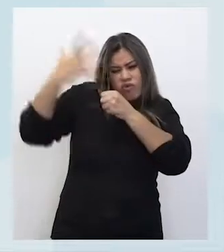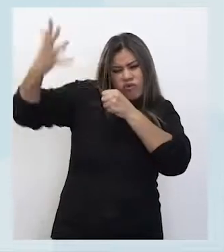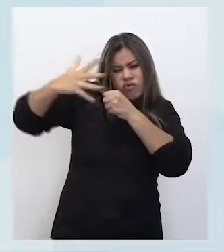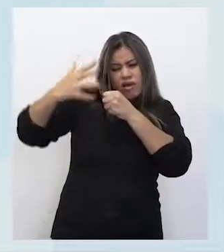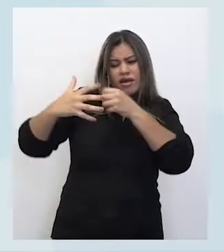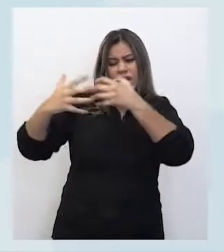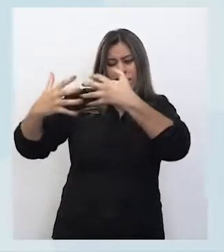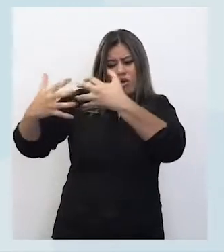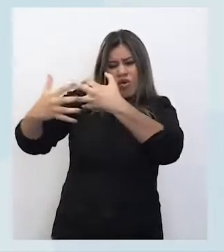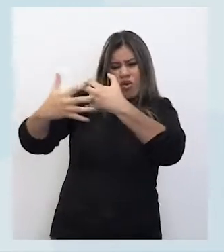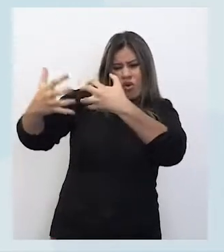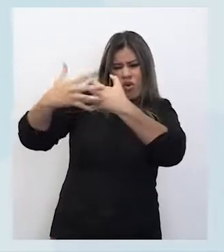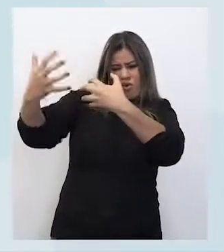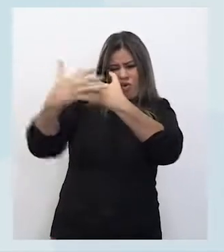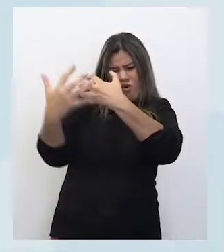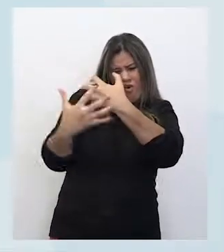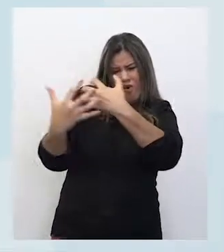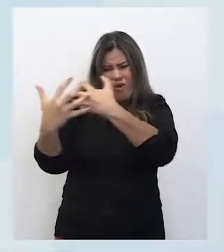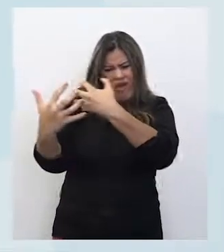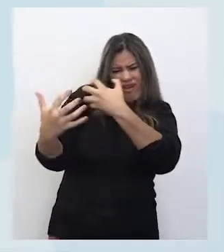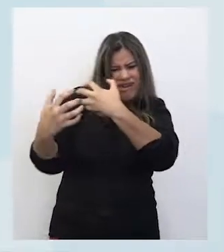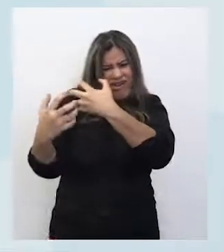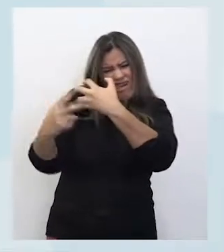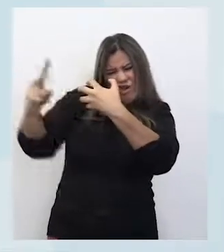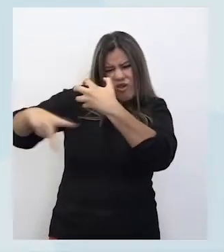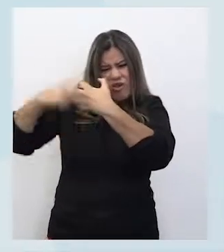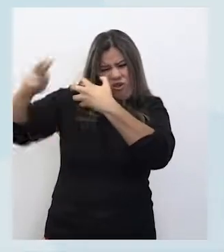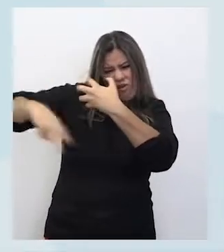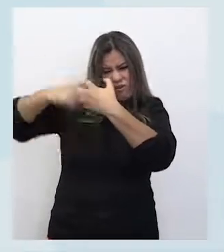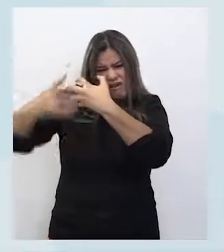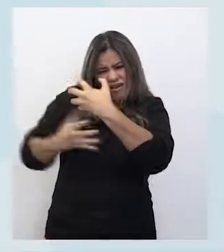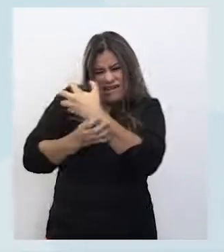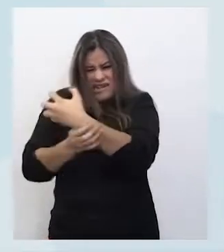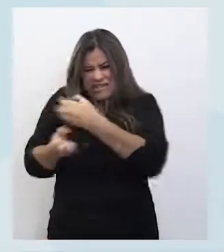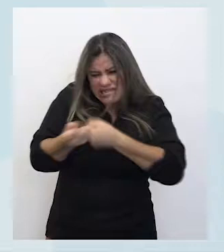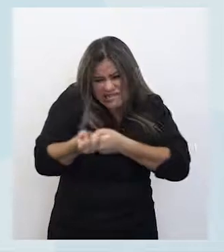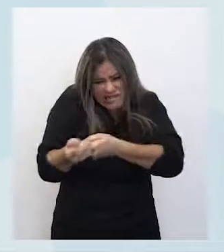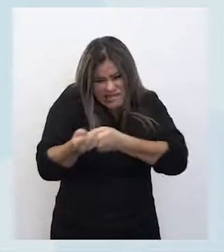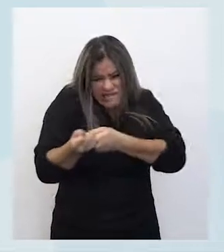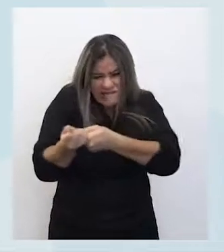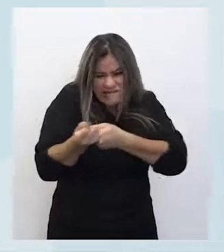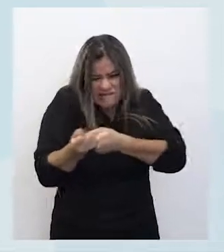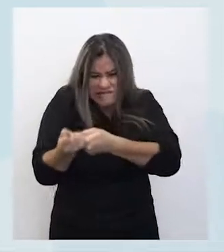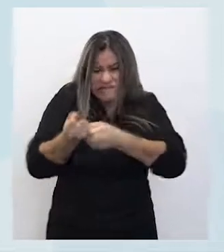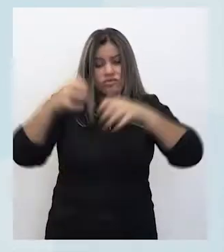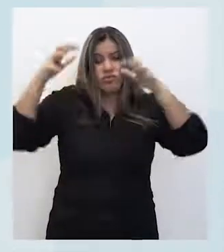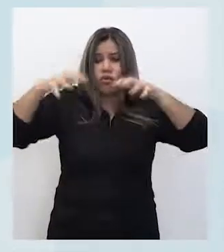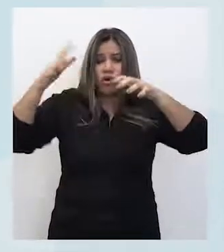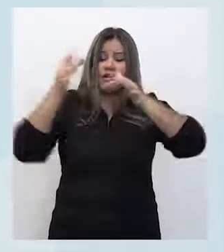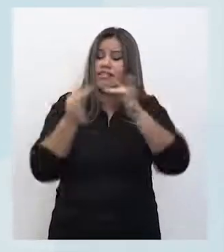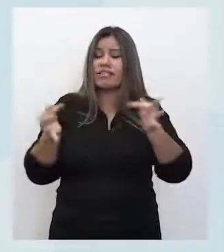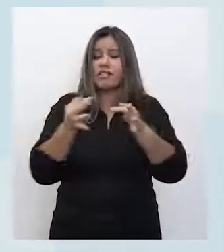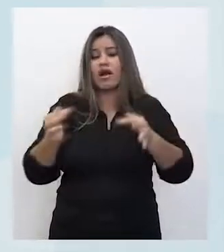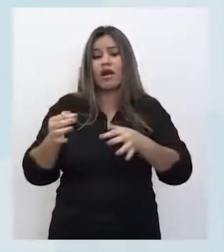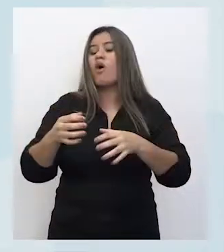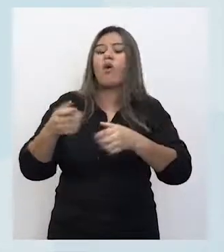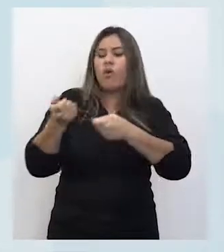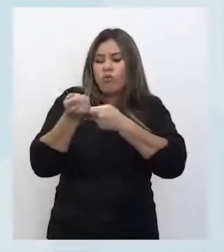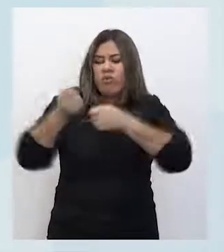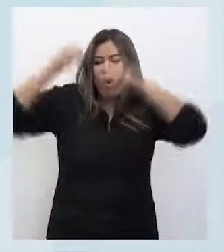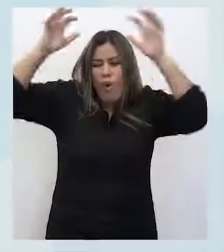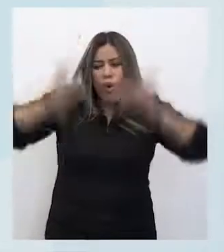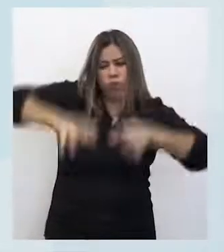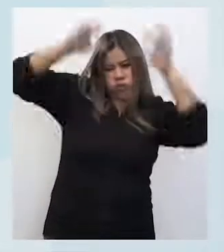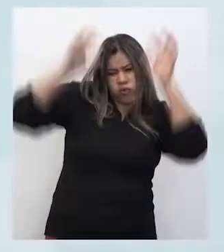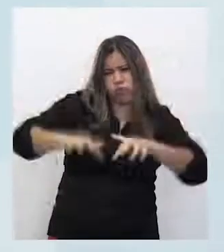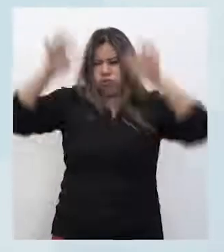bem bagunçado, mostrando que há uma tempestade. Não é uma chuva, é uma tempestade, não é, Ed? O mar está bem revolto, ele